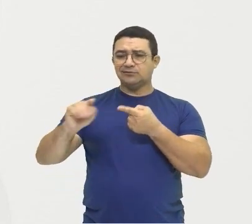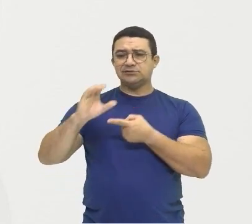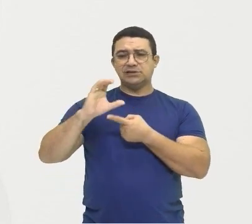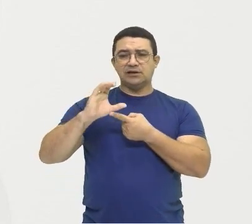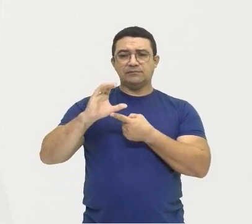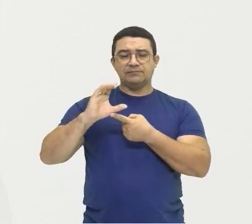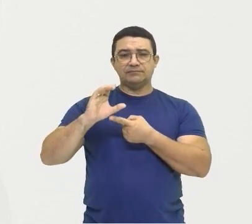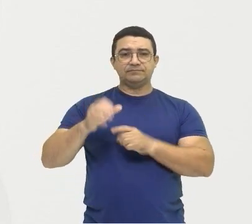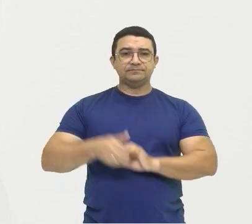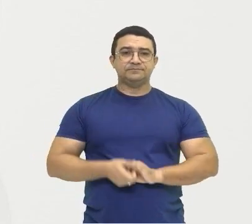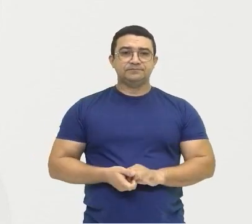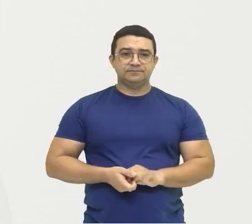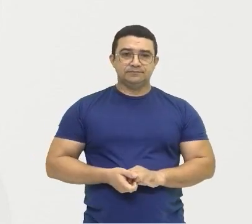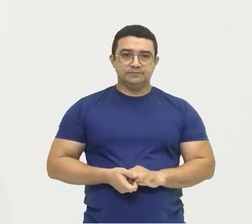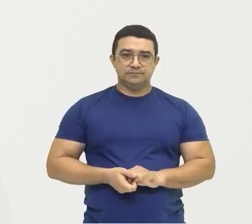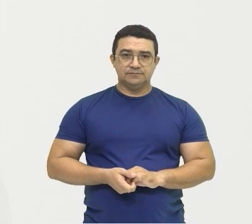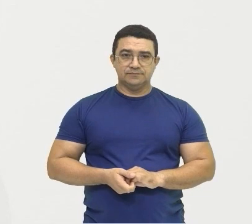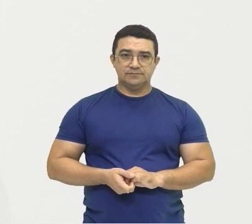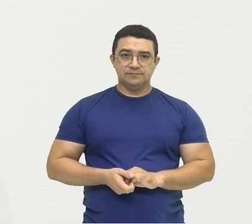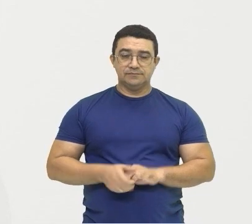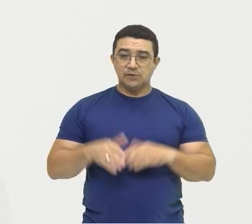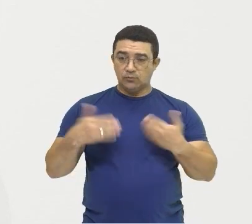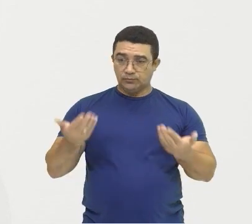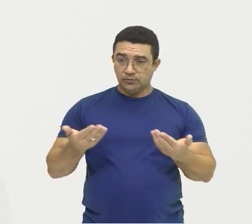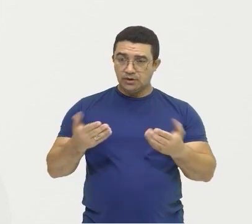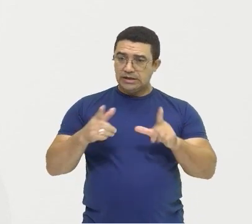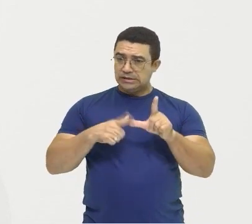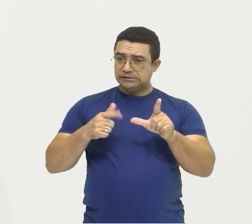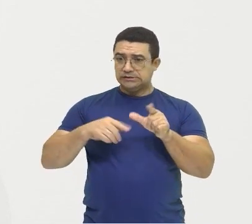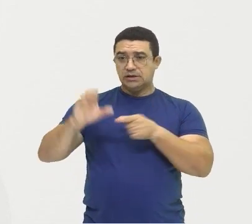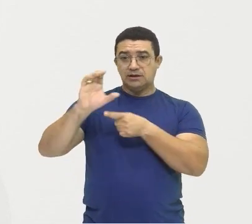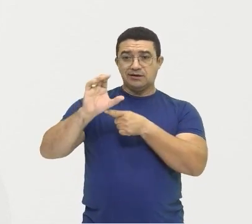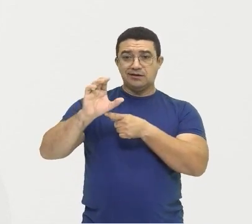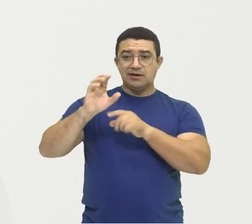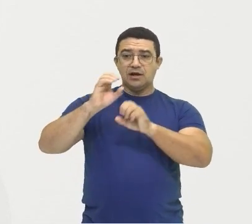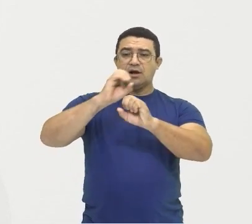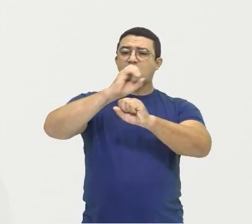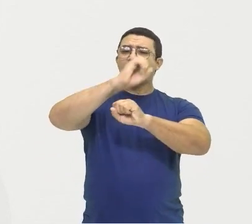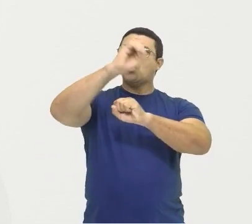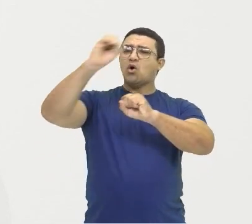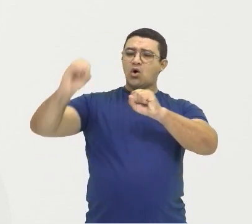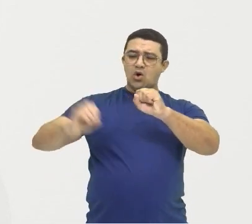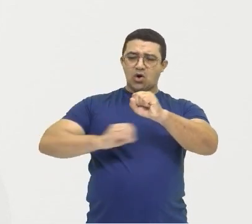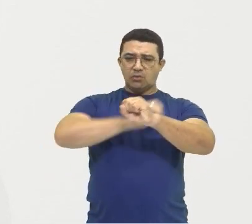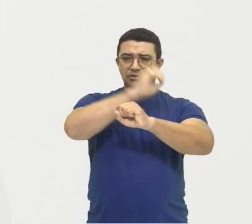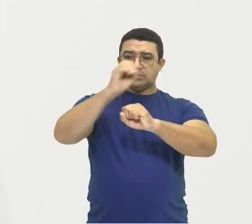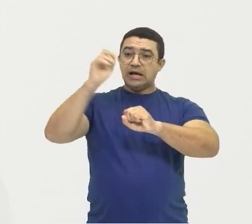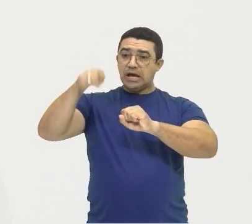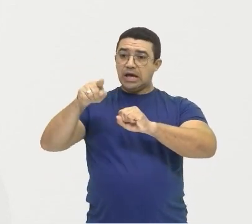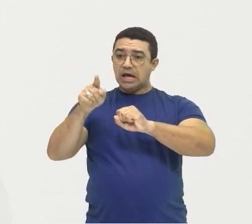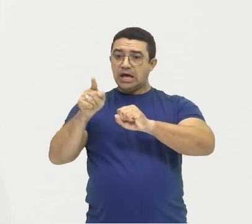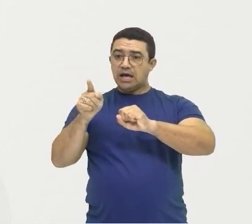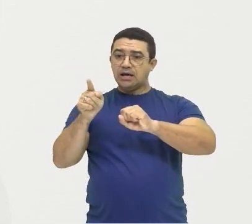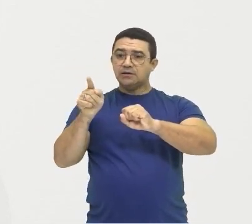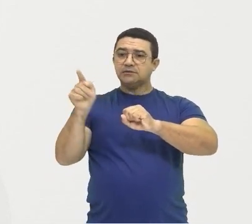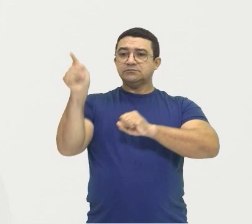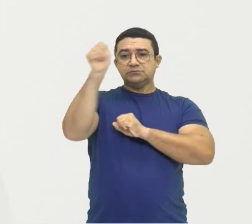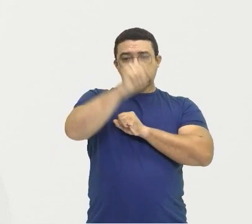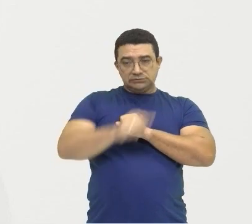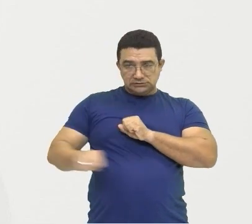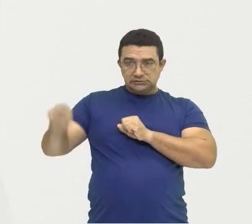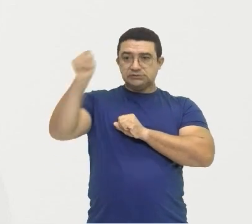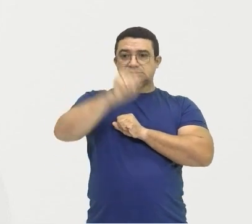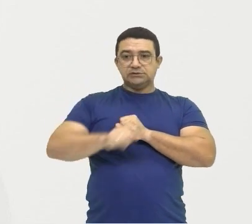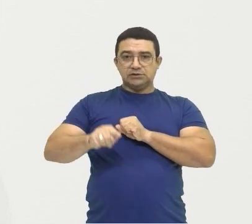estão erradas. Então veja, a letra C já diz que a órbita é circular, olha aqui. Que ela é circular,